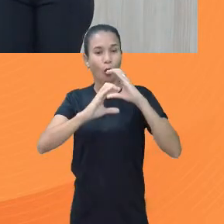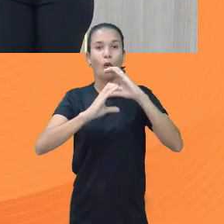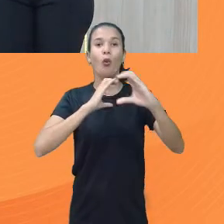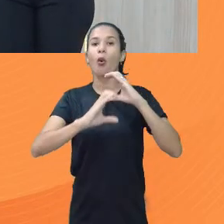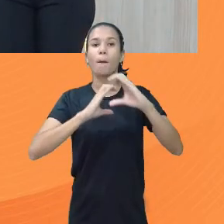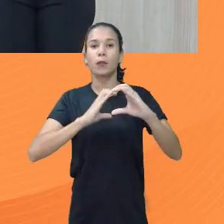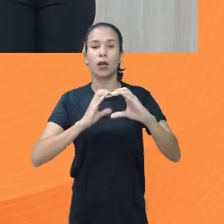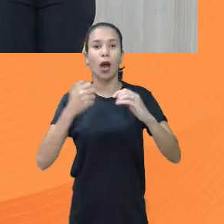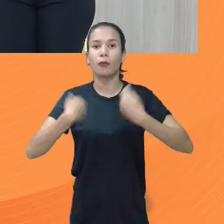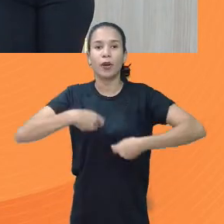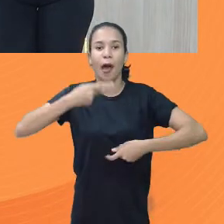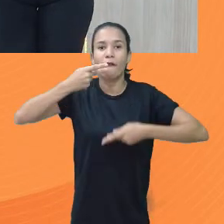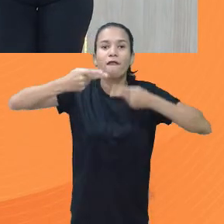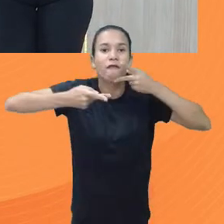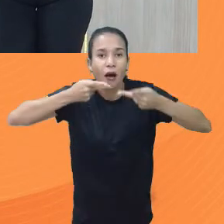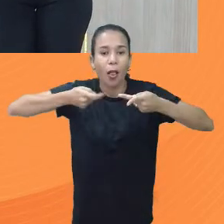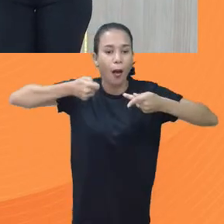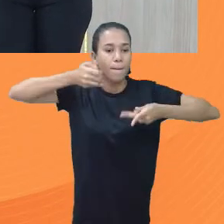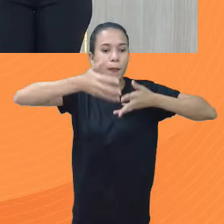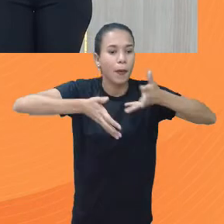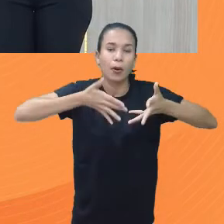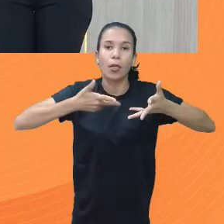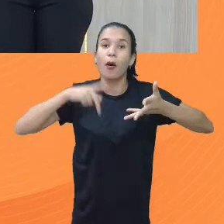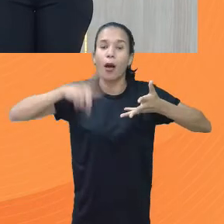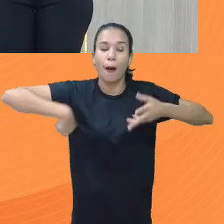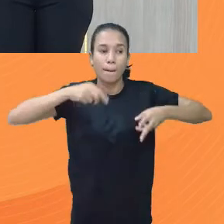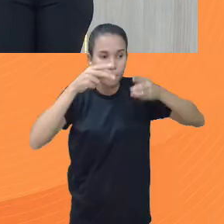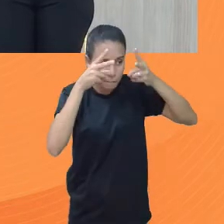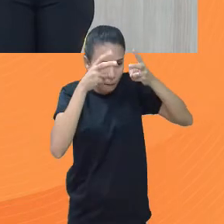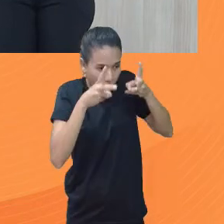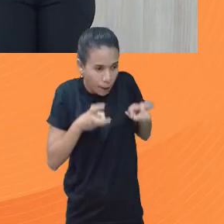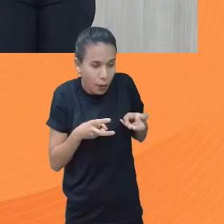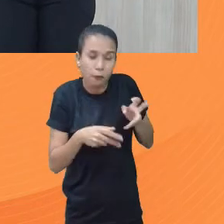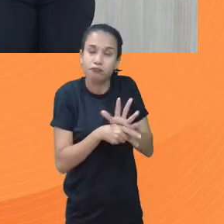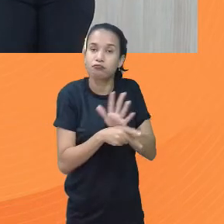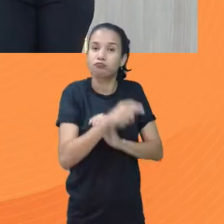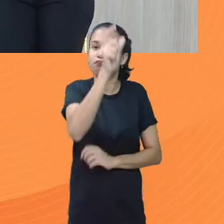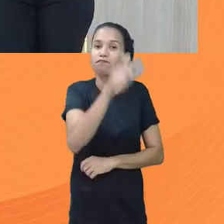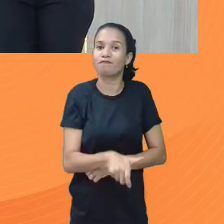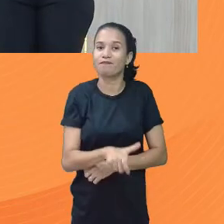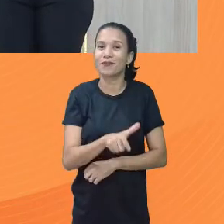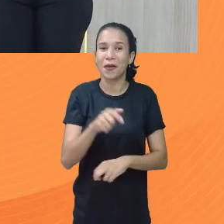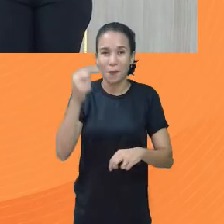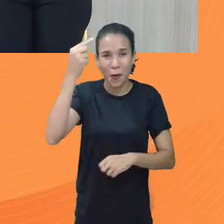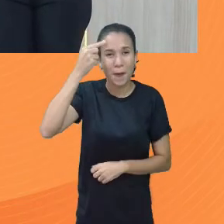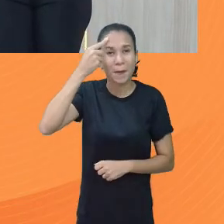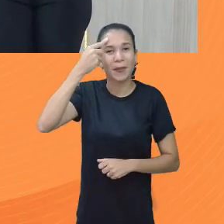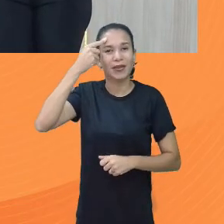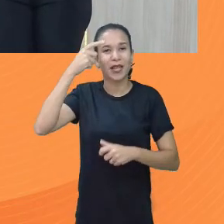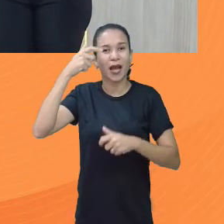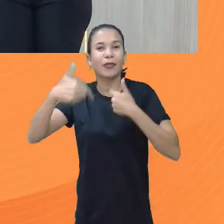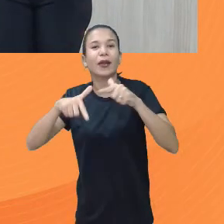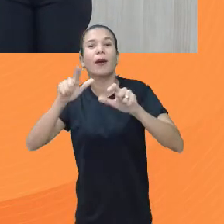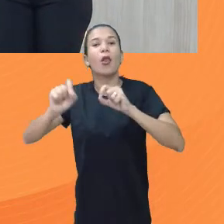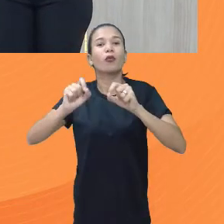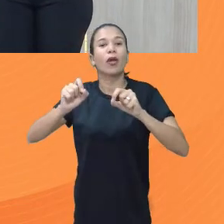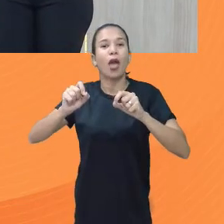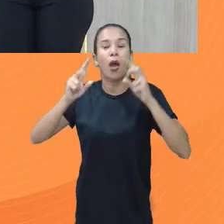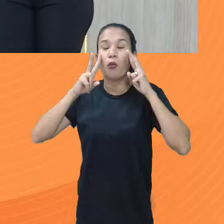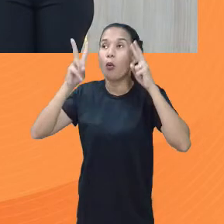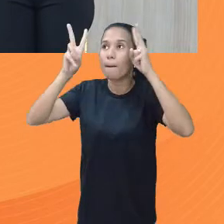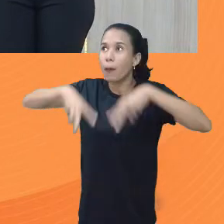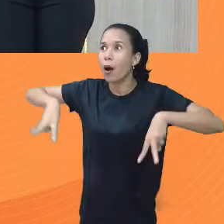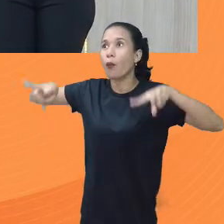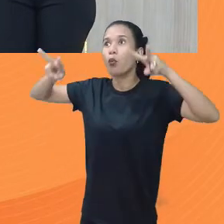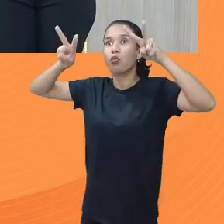do momento que a gente percebe aspectos importantes no ambiente. E aí a gente já pensa no trabalho com estimulação visual, a gente já